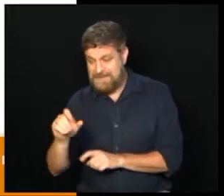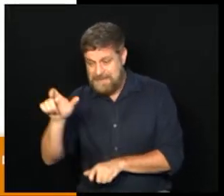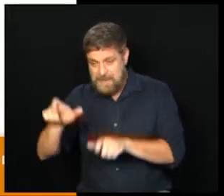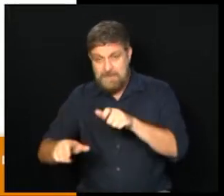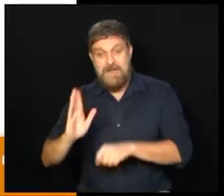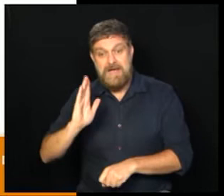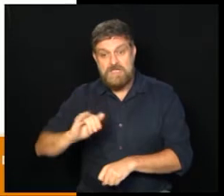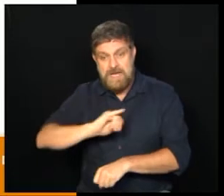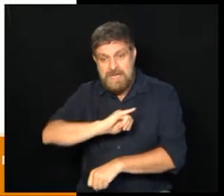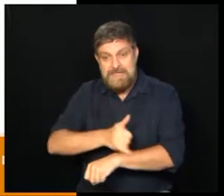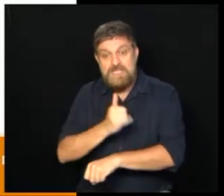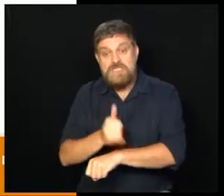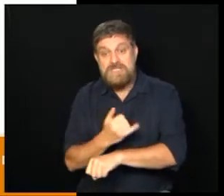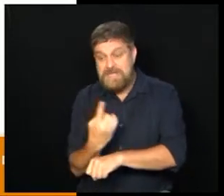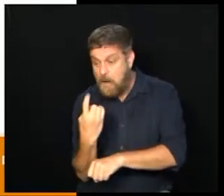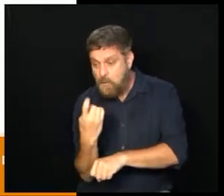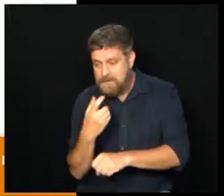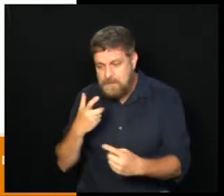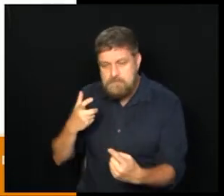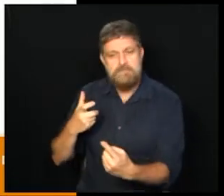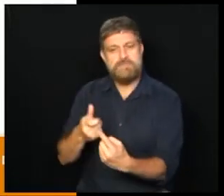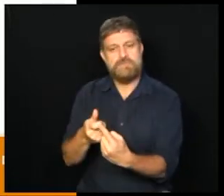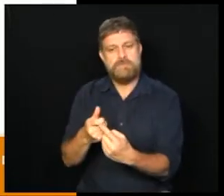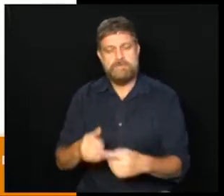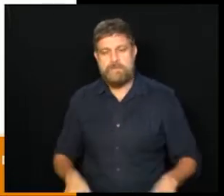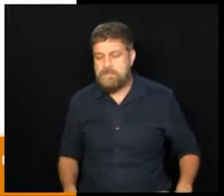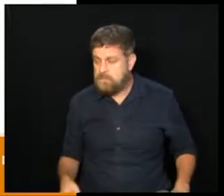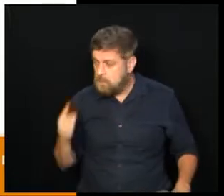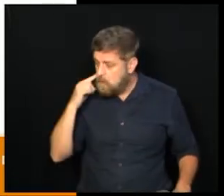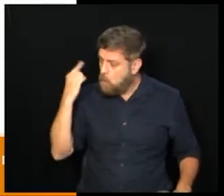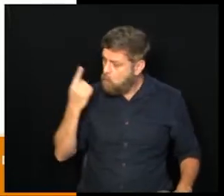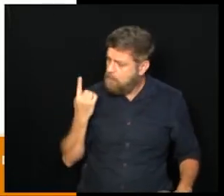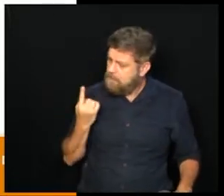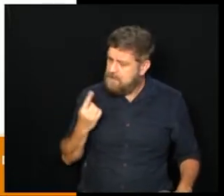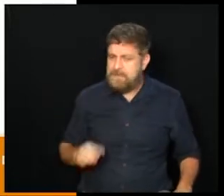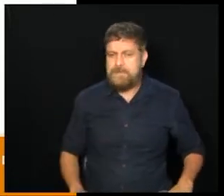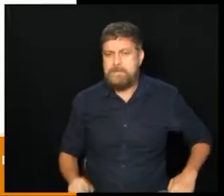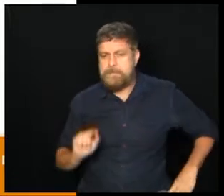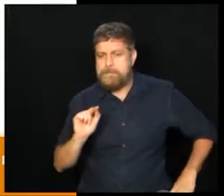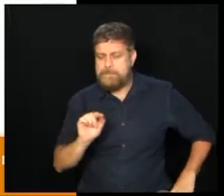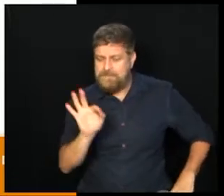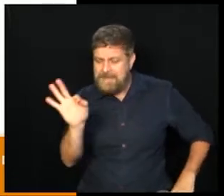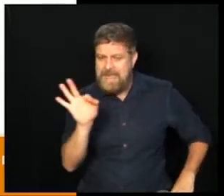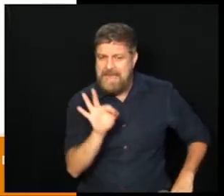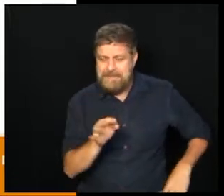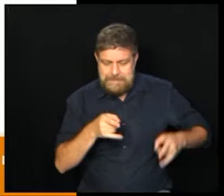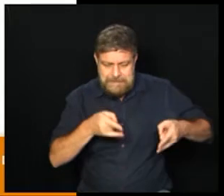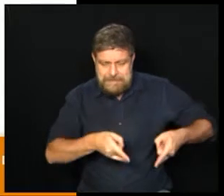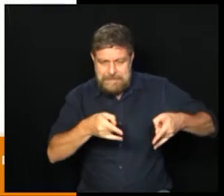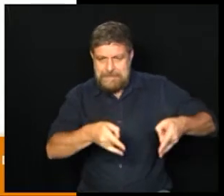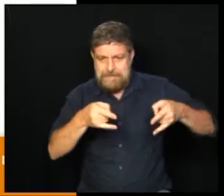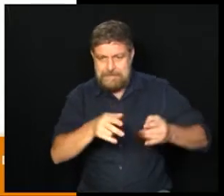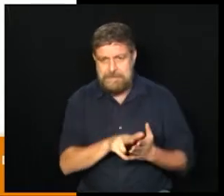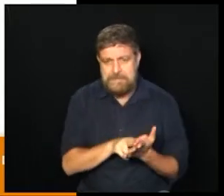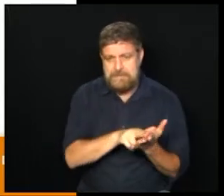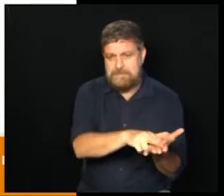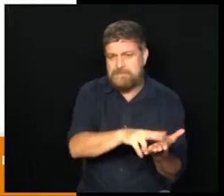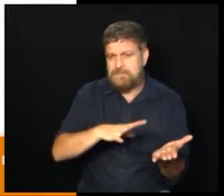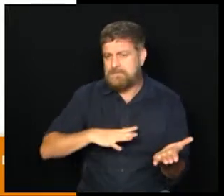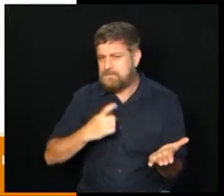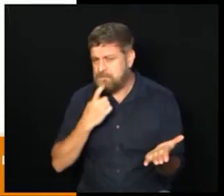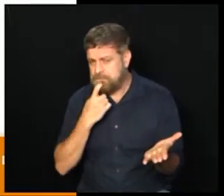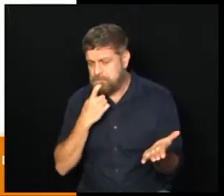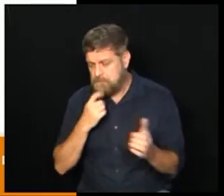já tomaram a vacina de dose única. Agora, Mirna Abreu, a taxa de ocupação de leitos na cidade de Campinas,